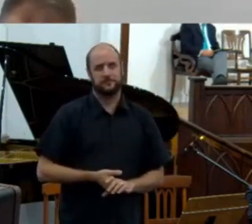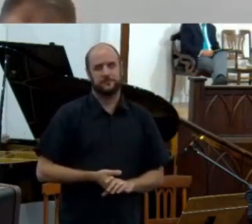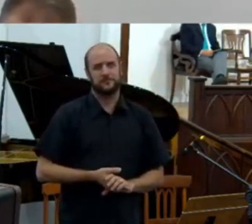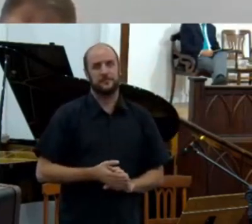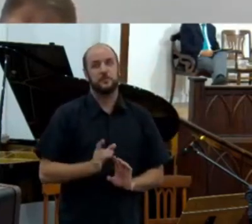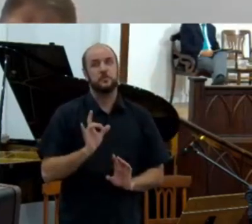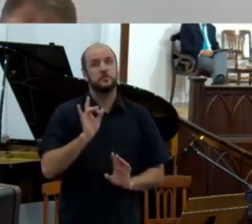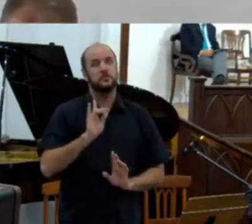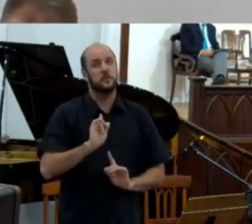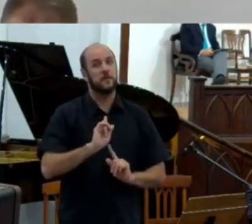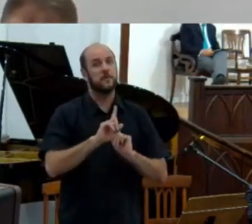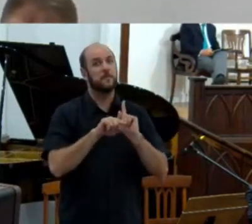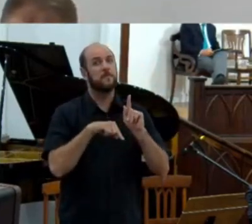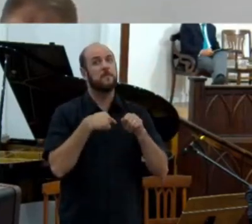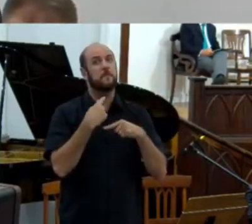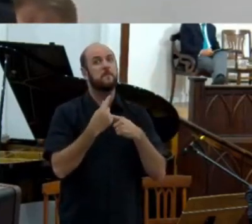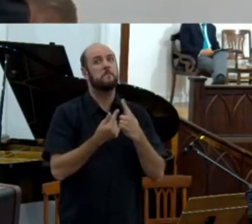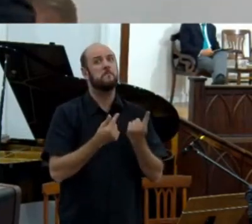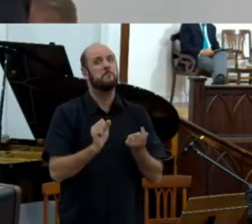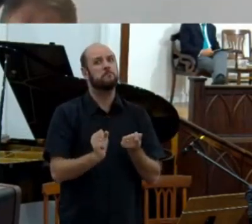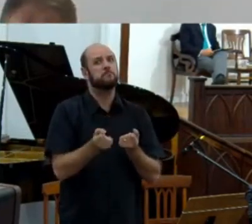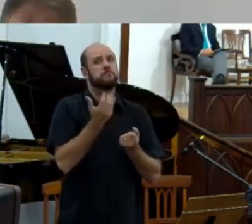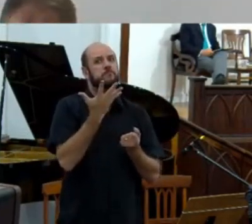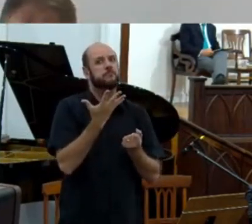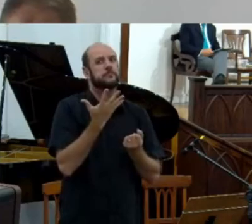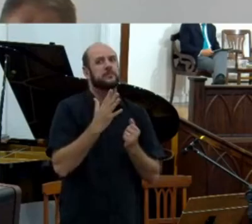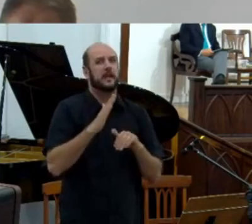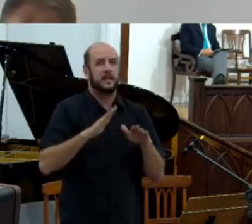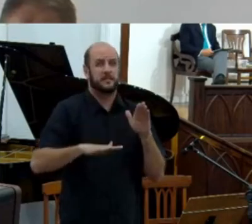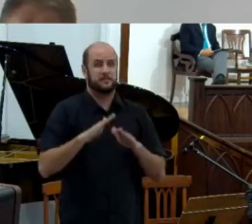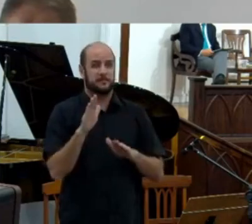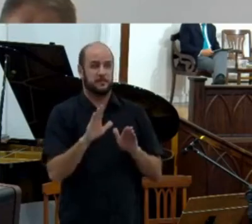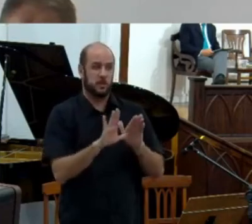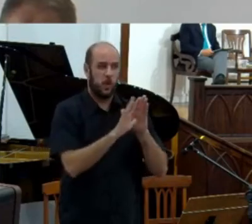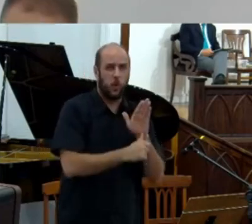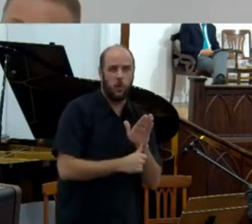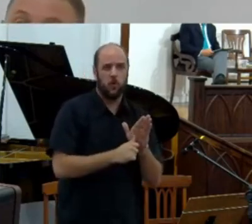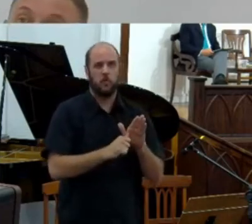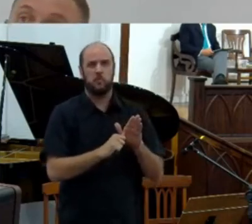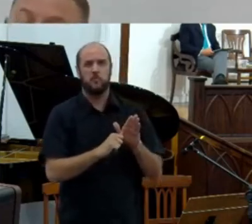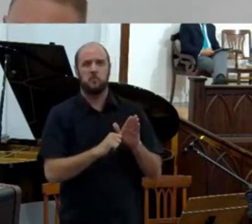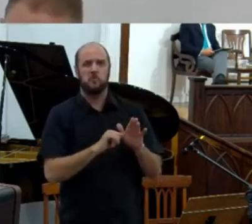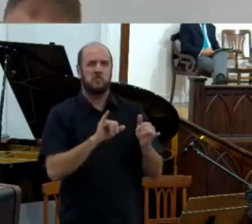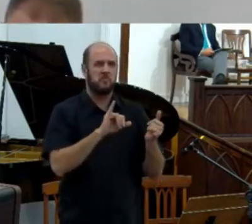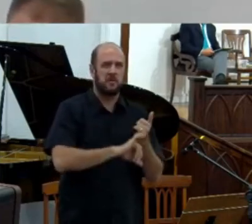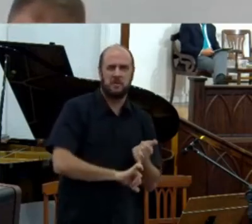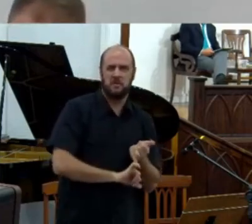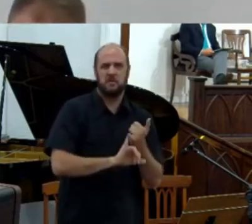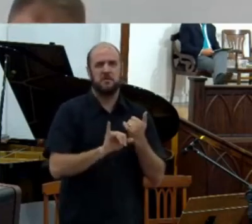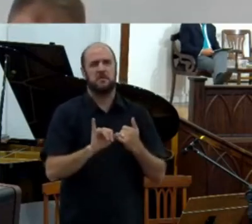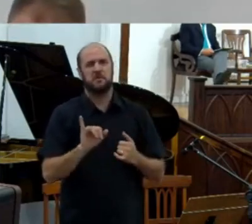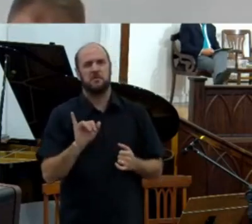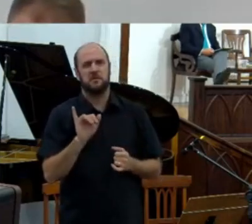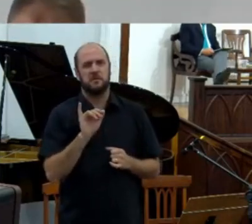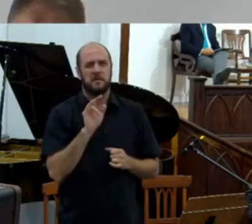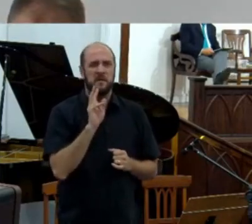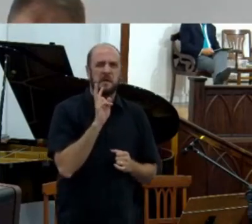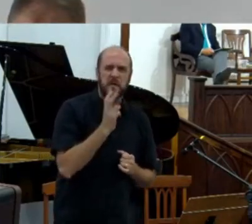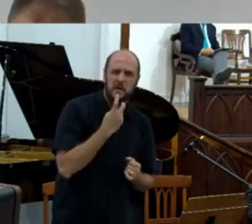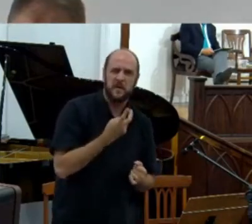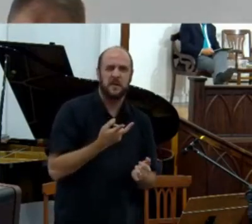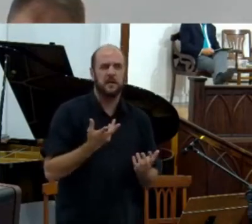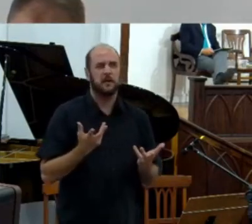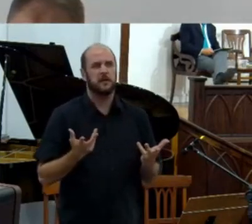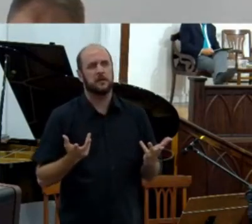surja então o efeito daquela cobiça, talvez um roubo, talvez um adultério, talvez coisas terríveis em nossa vida. Ninguém